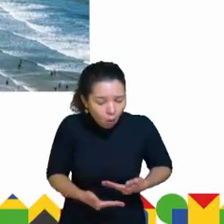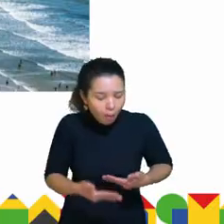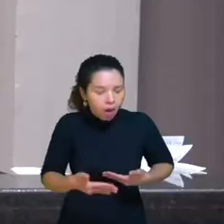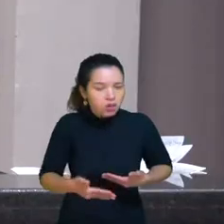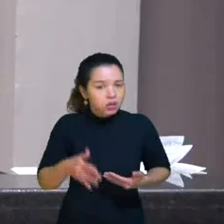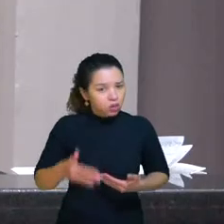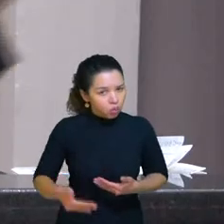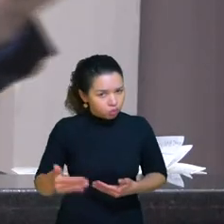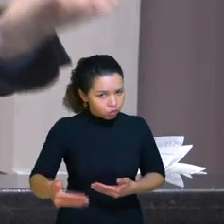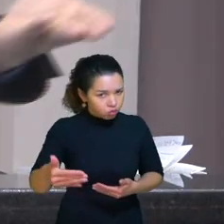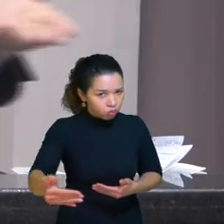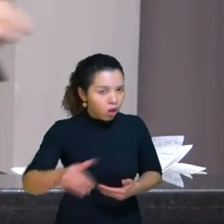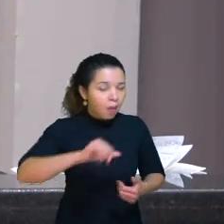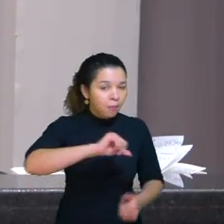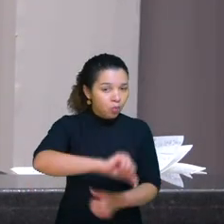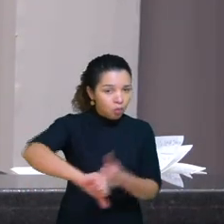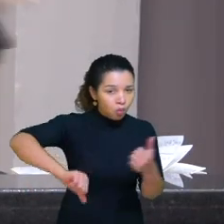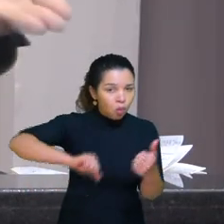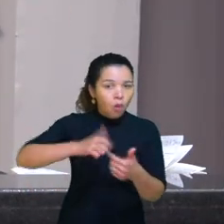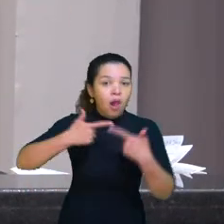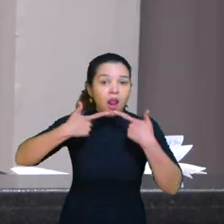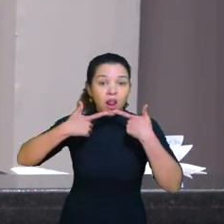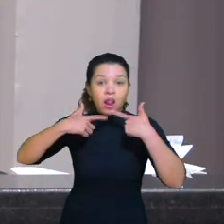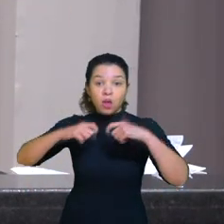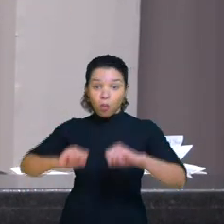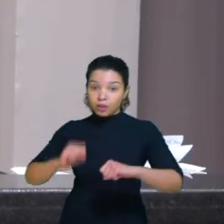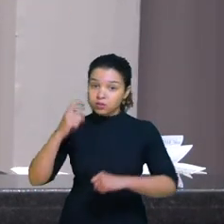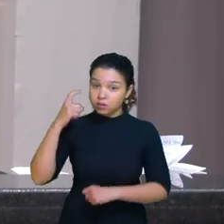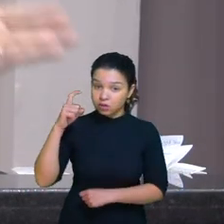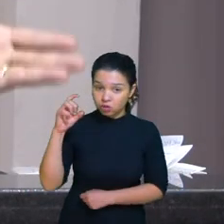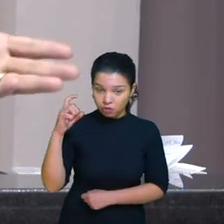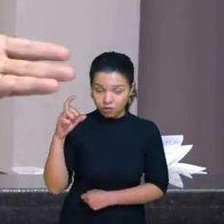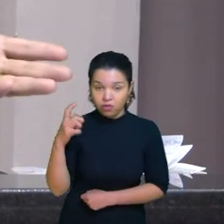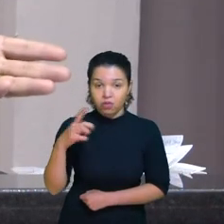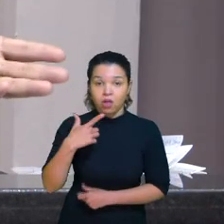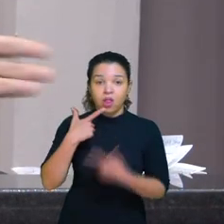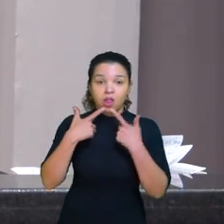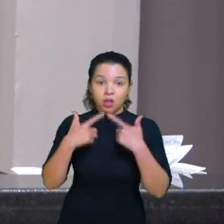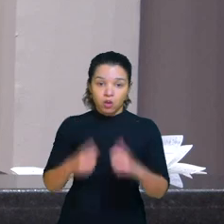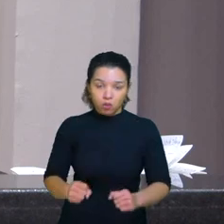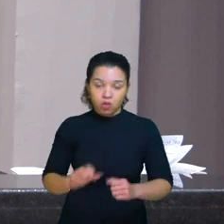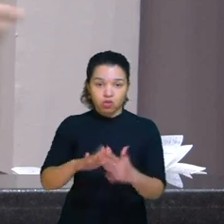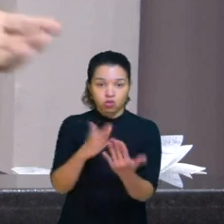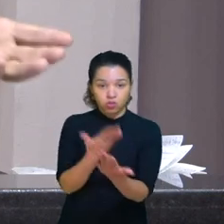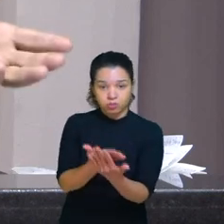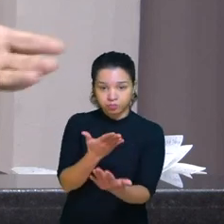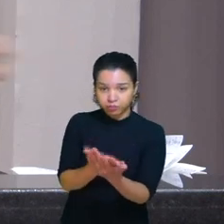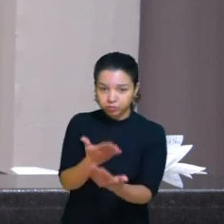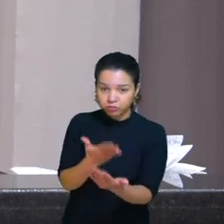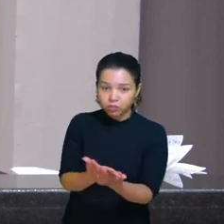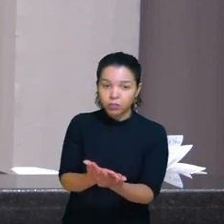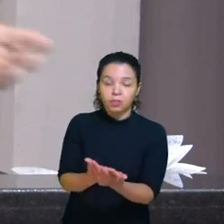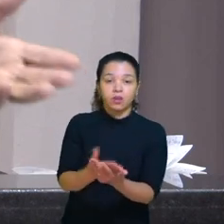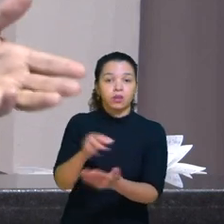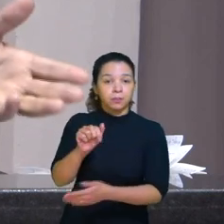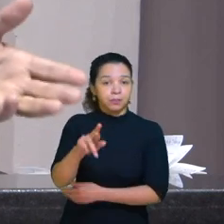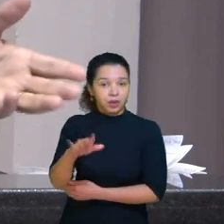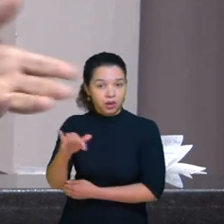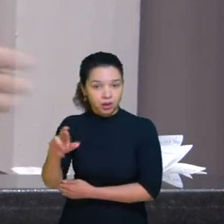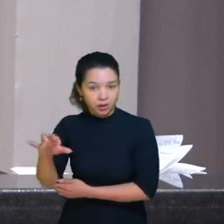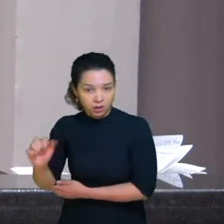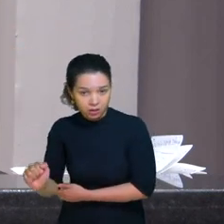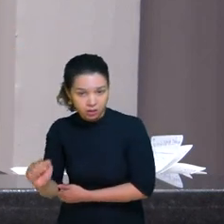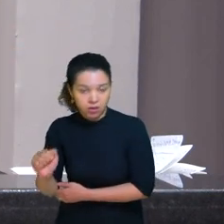transformar a linguagem científica em linguagem escolar aquilo que Maria Isabel da o pessoal da didática vai dizer que é transposição